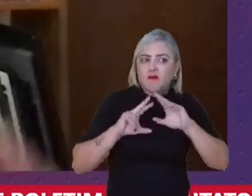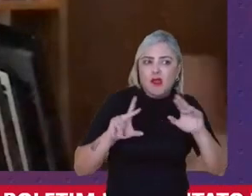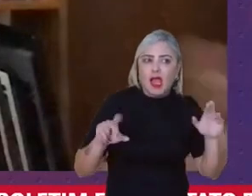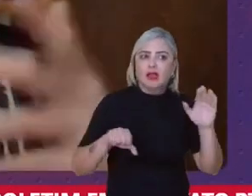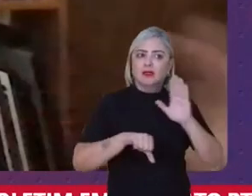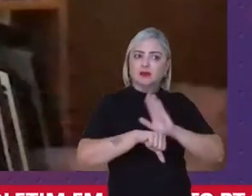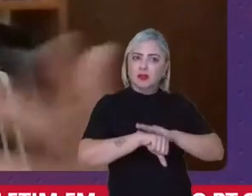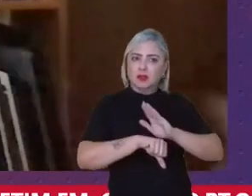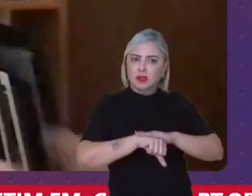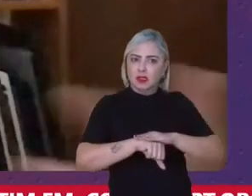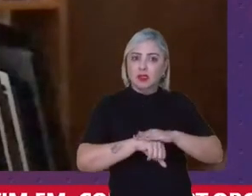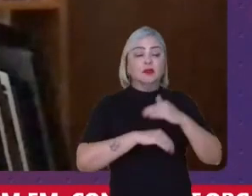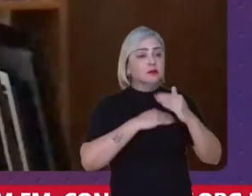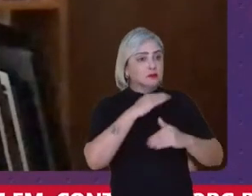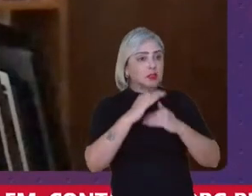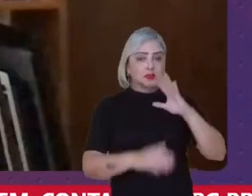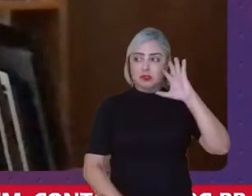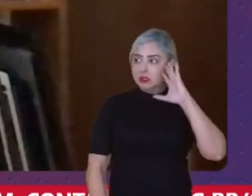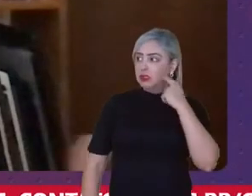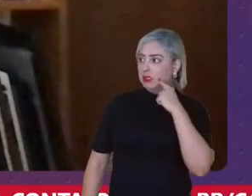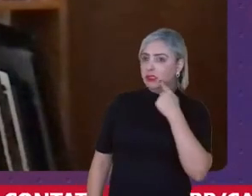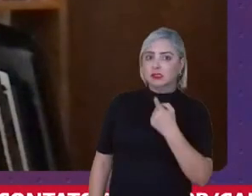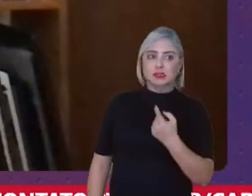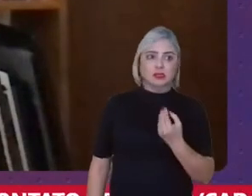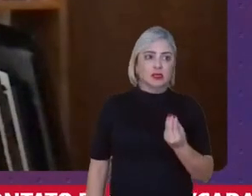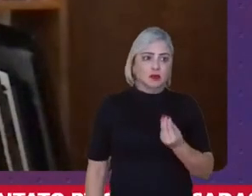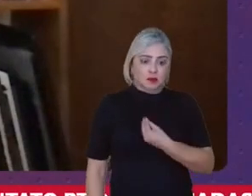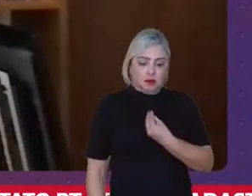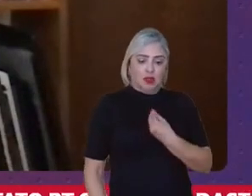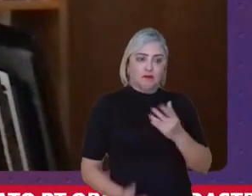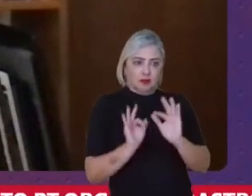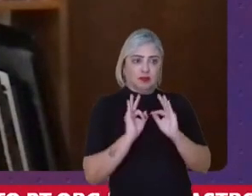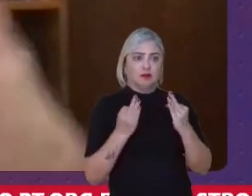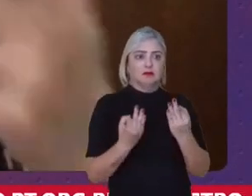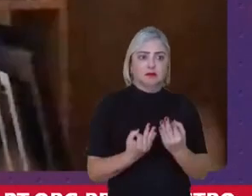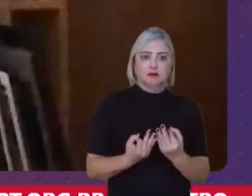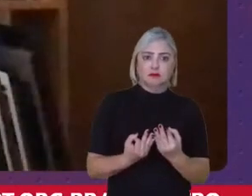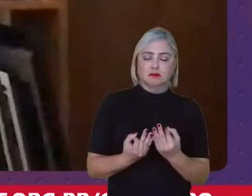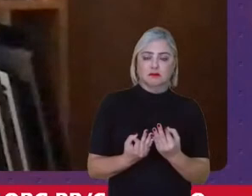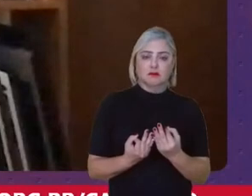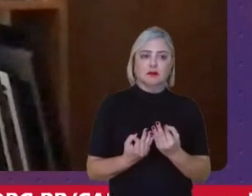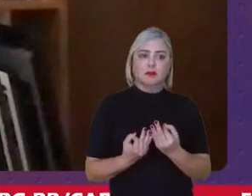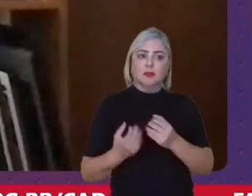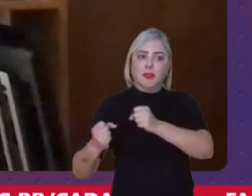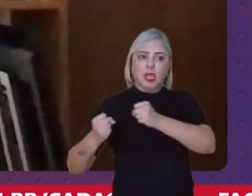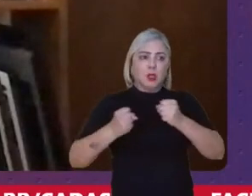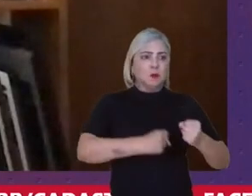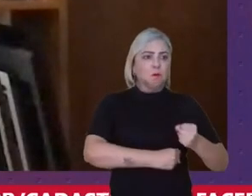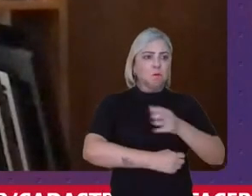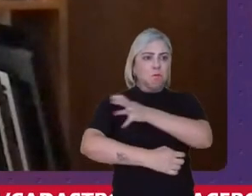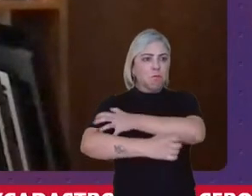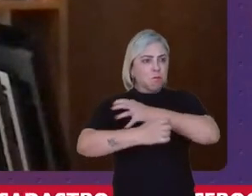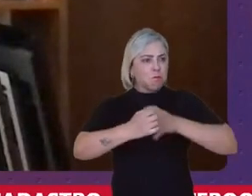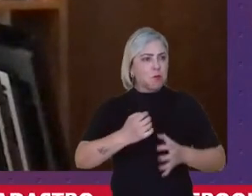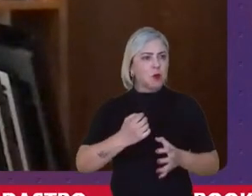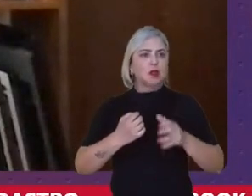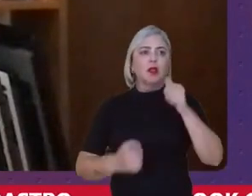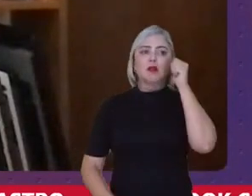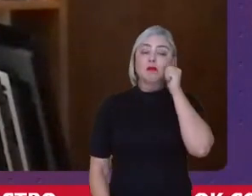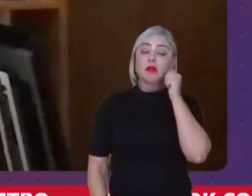autonomias, né? Inclusive no processo de decisão, né, da vida familiar, empoderava essas mulheres